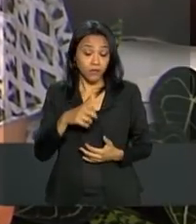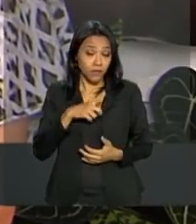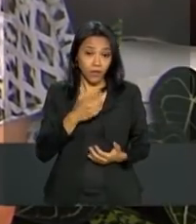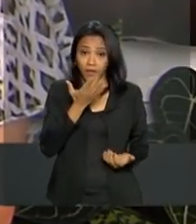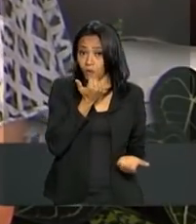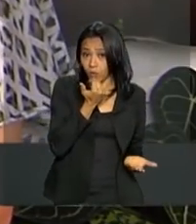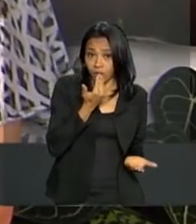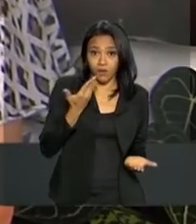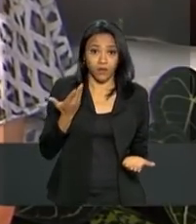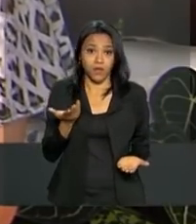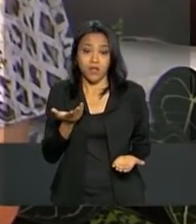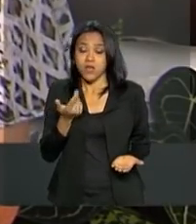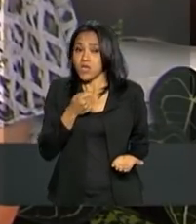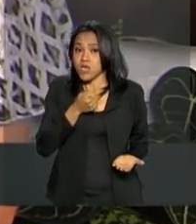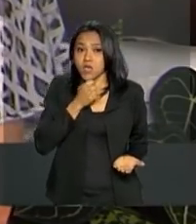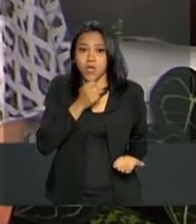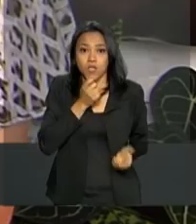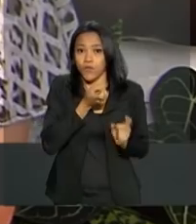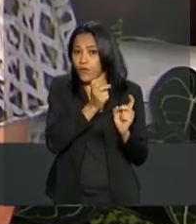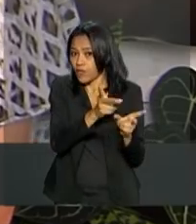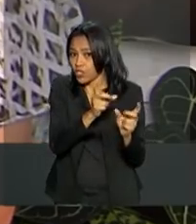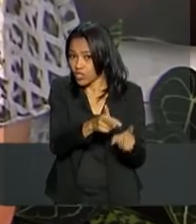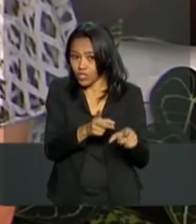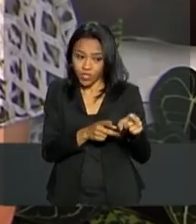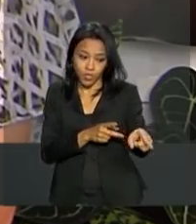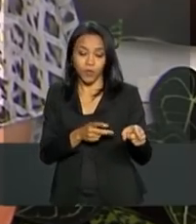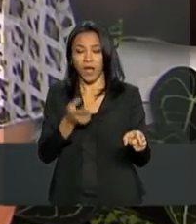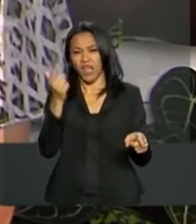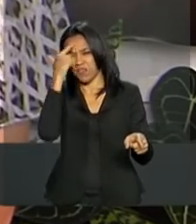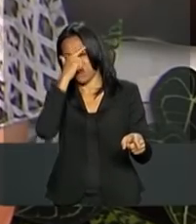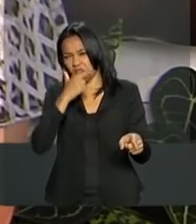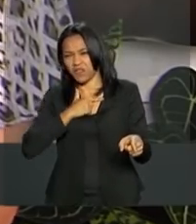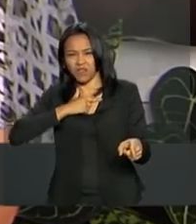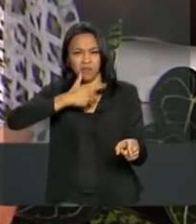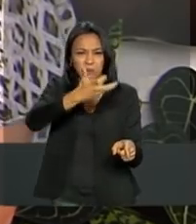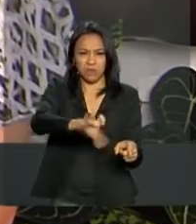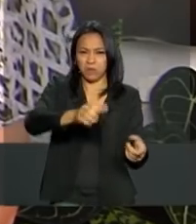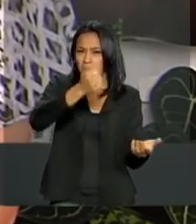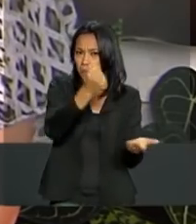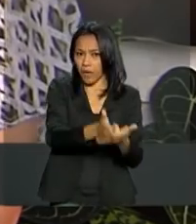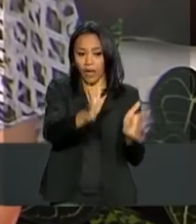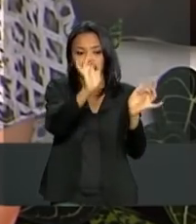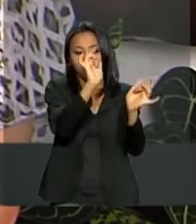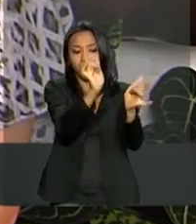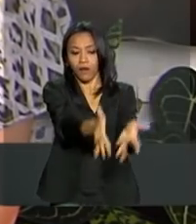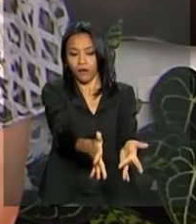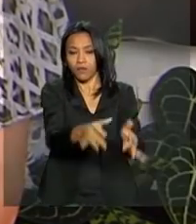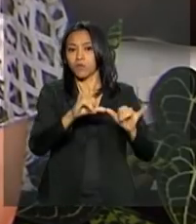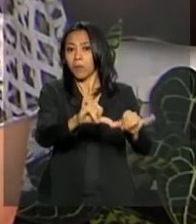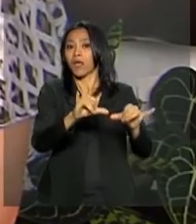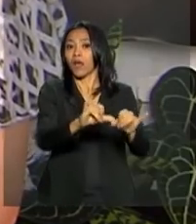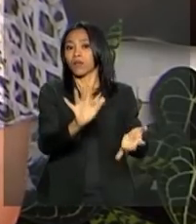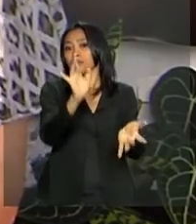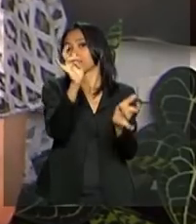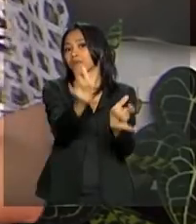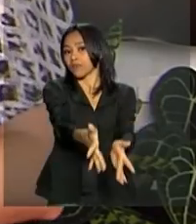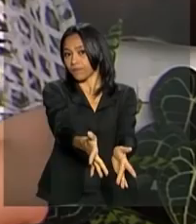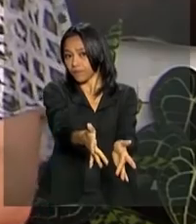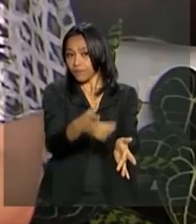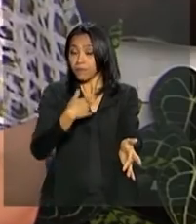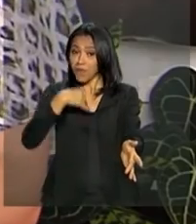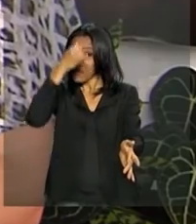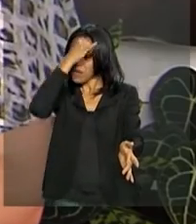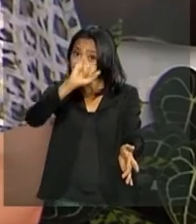vendidos ou que porque o consumidor achou que tava meio feio ele não quis contar e ele fica lá no supermercado netão para